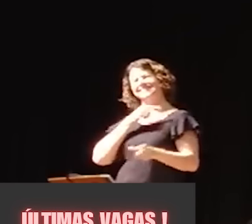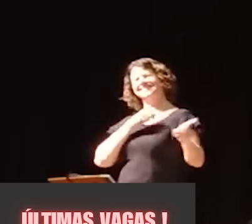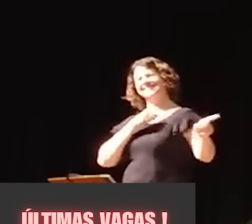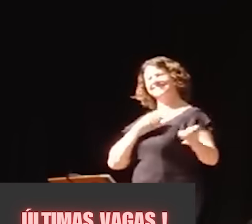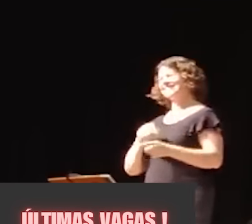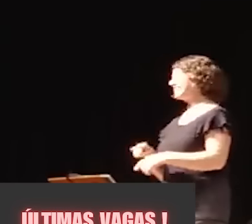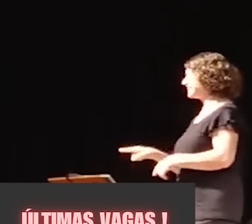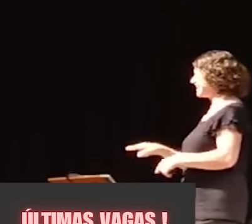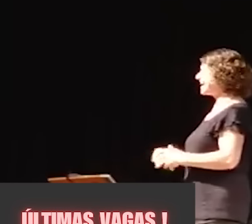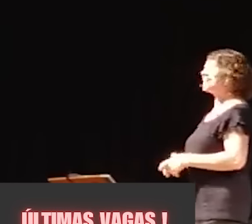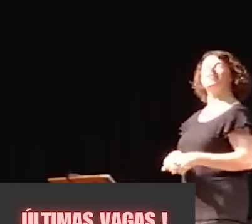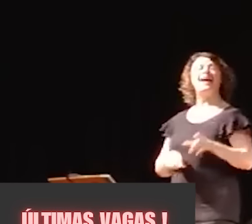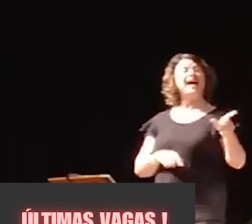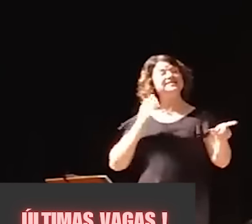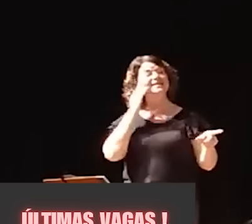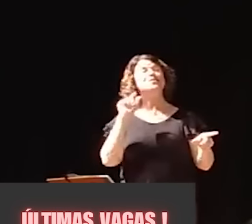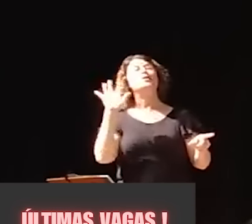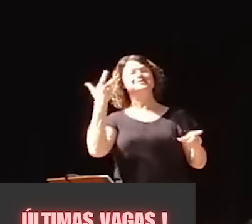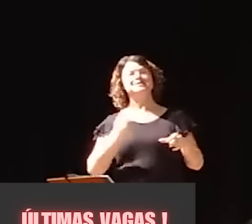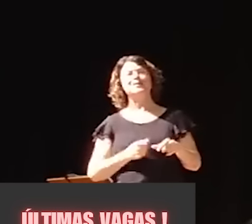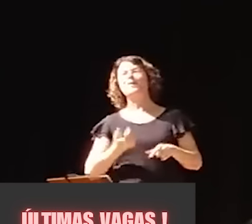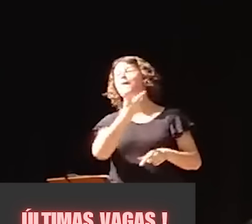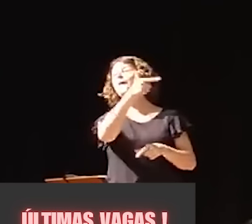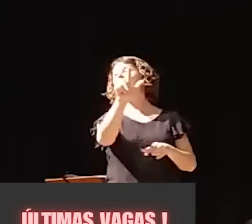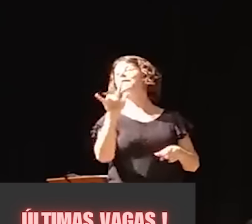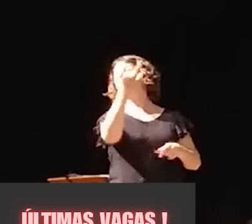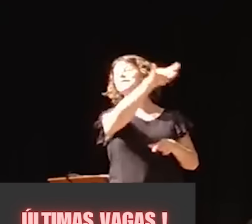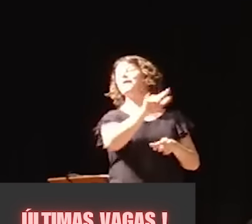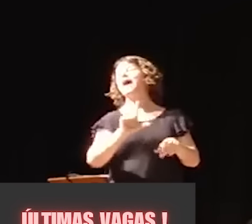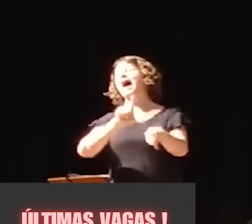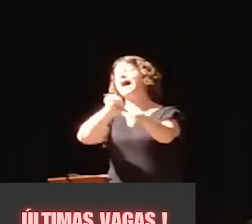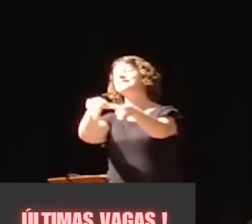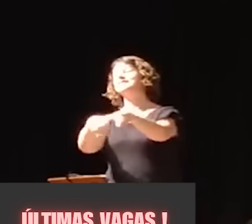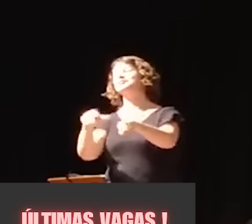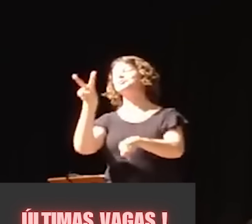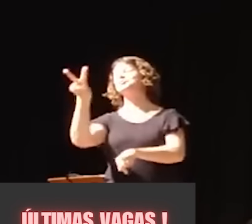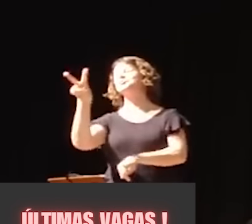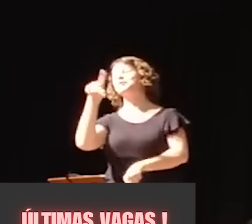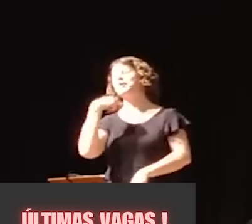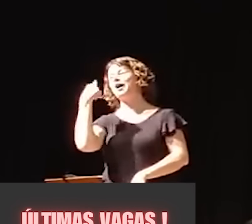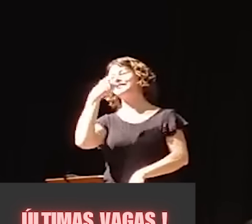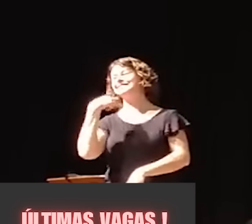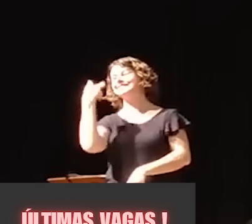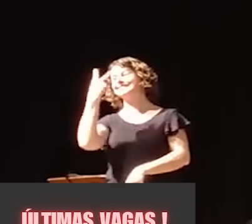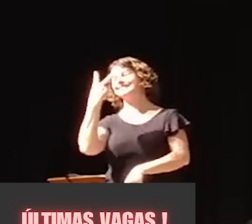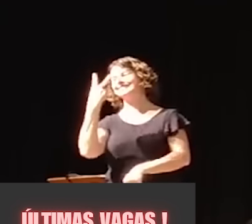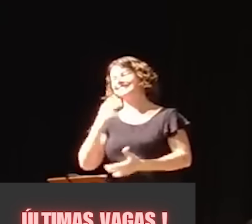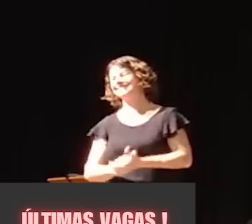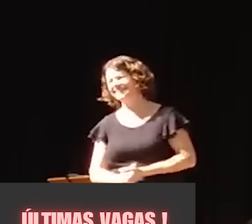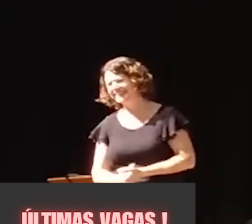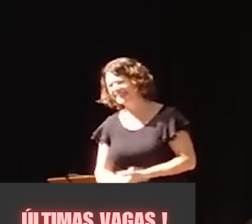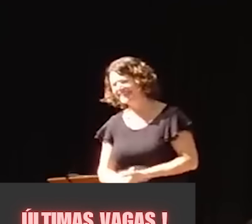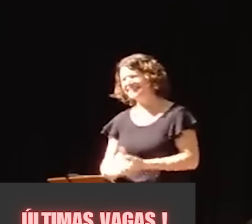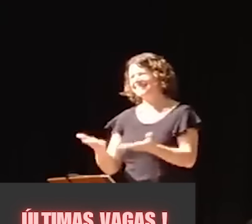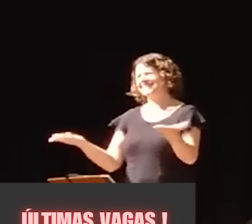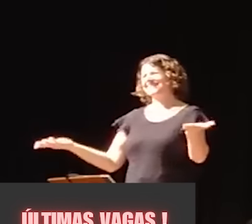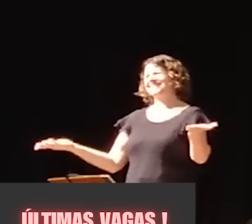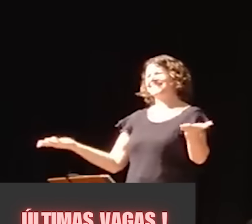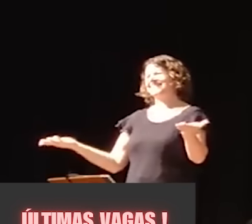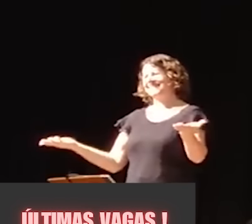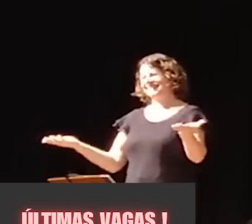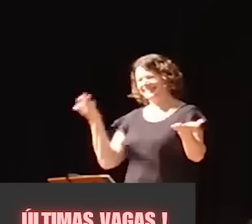são o Deus que fez parar o Sol e a Lua e o movimento dos planetas na oração de